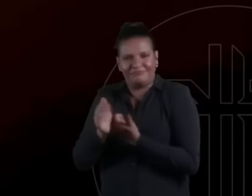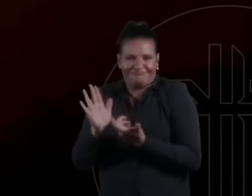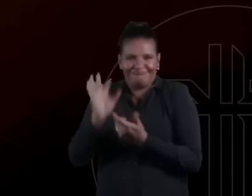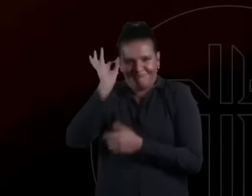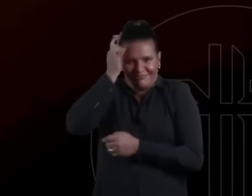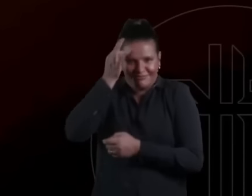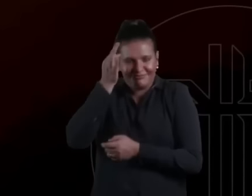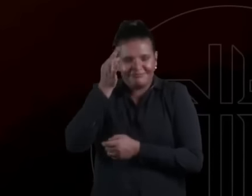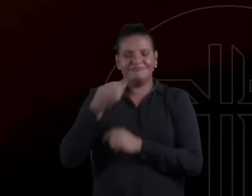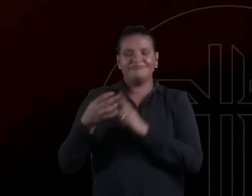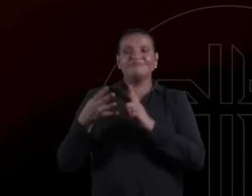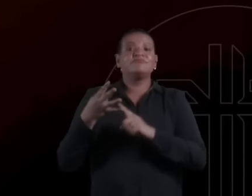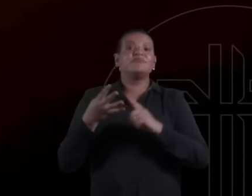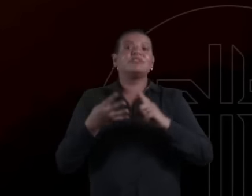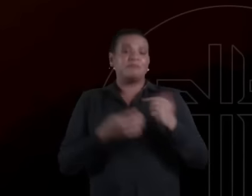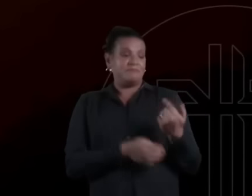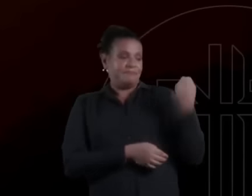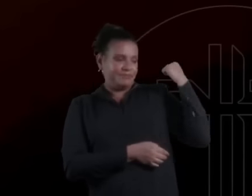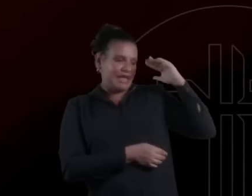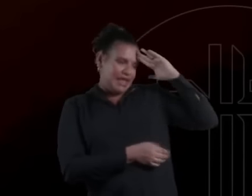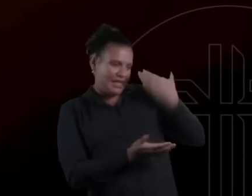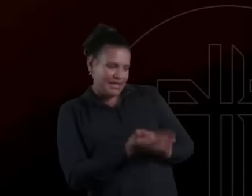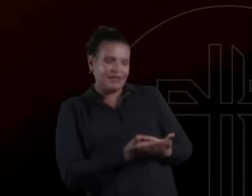no princípio cremos diga